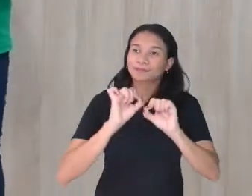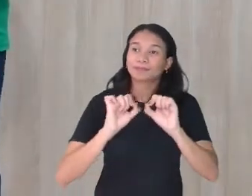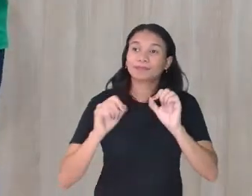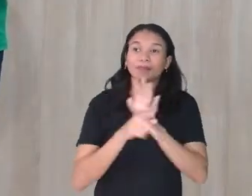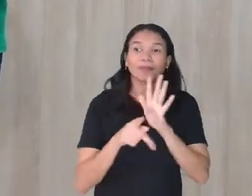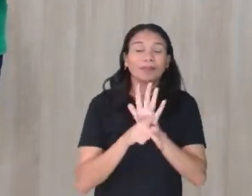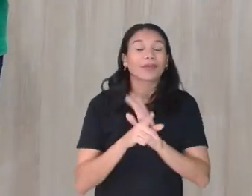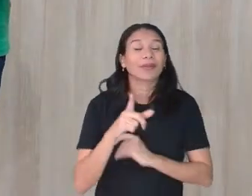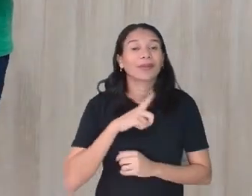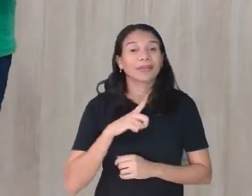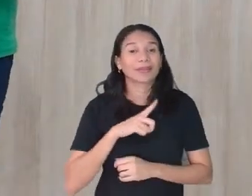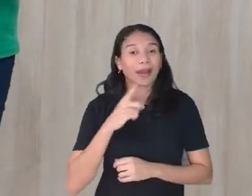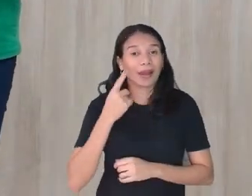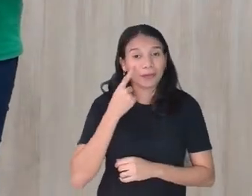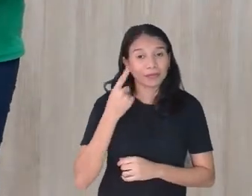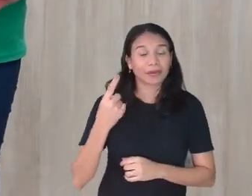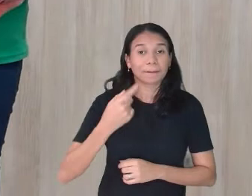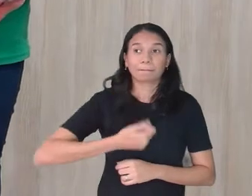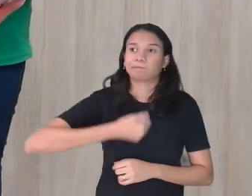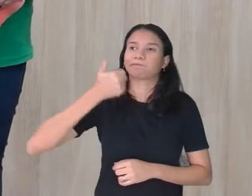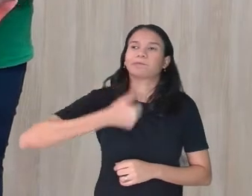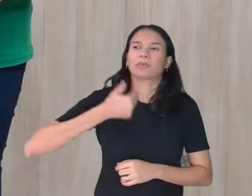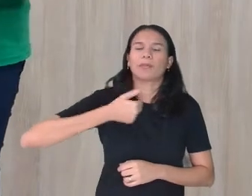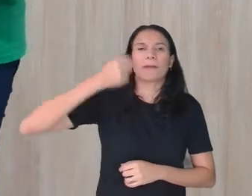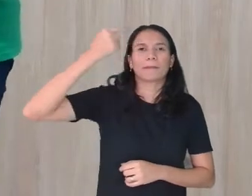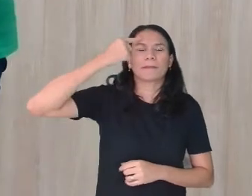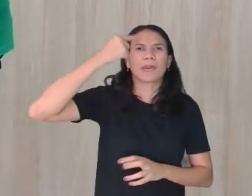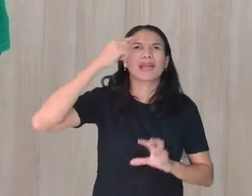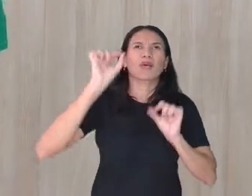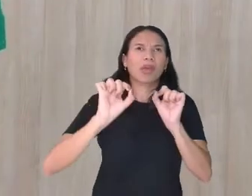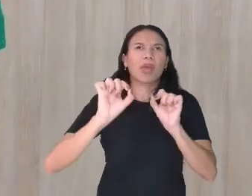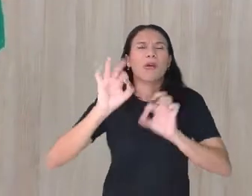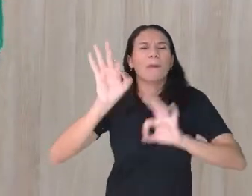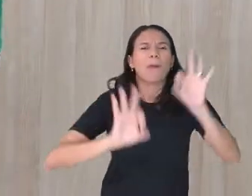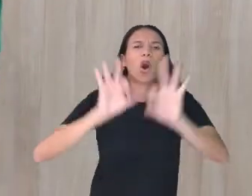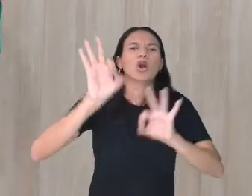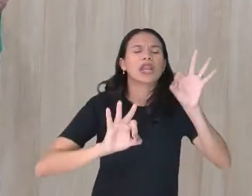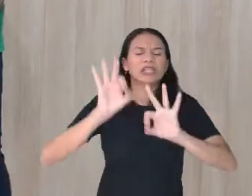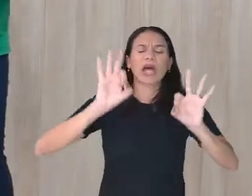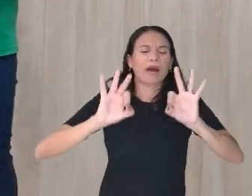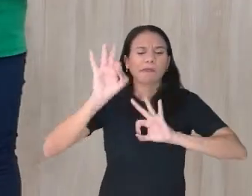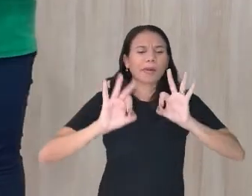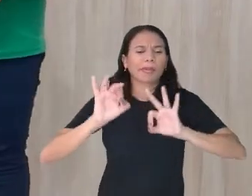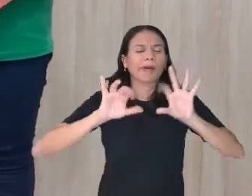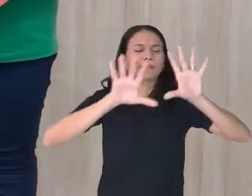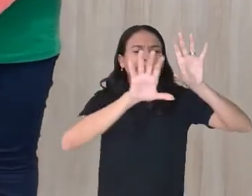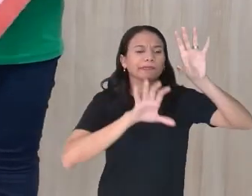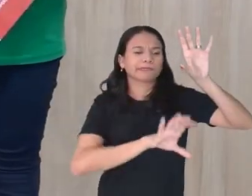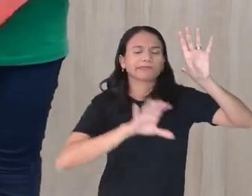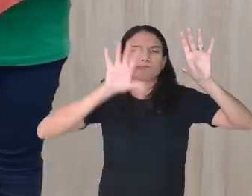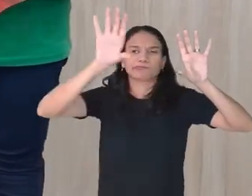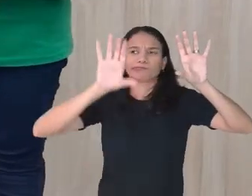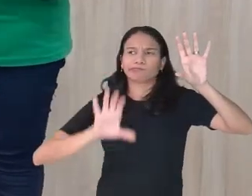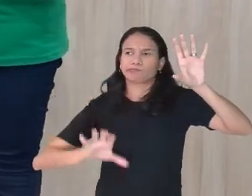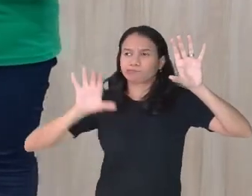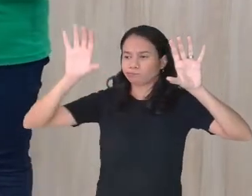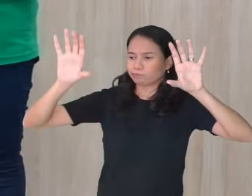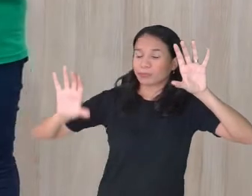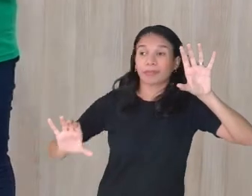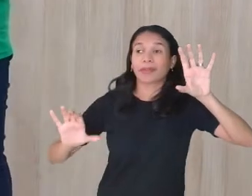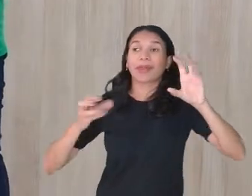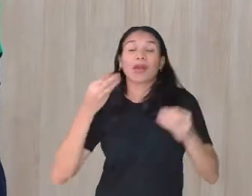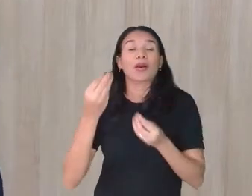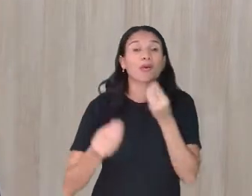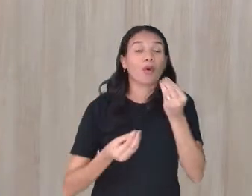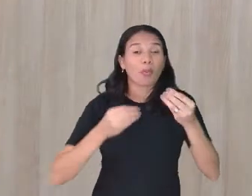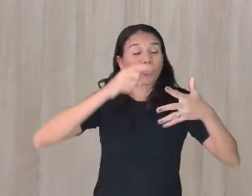nessa classificação, a primeira coisa aí que ele pensou aí, vamos arrumar todos esses seres vivos. E aí ele construiu a questão aí